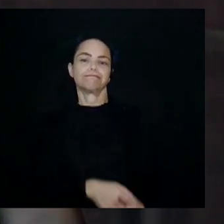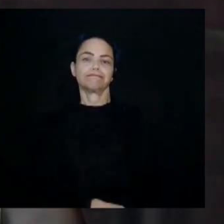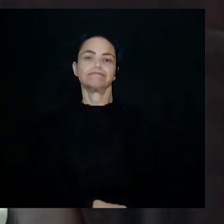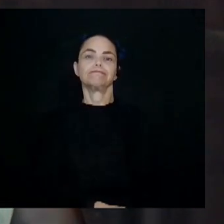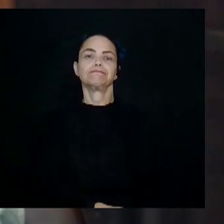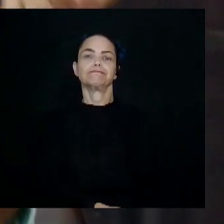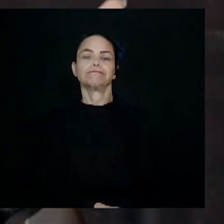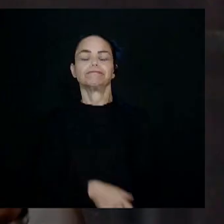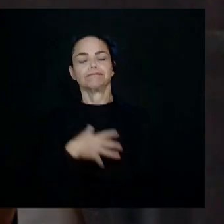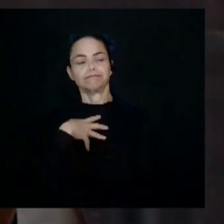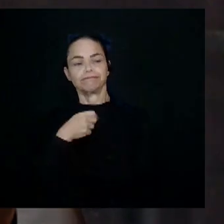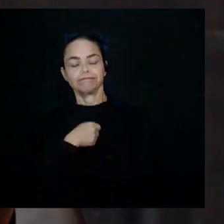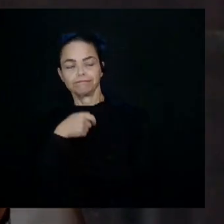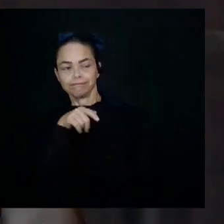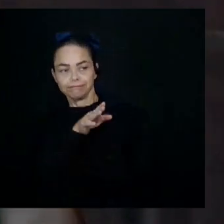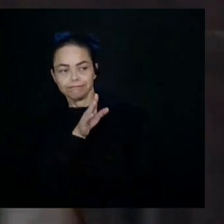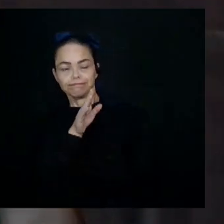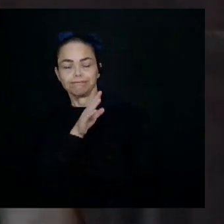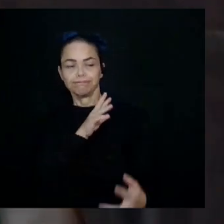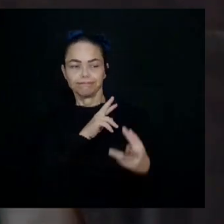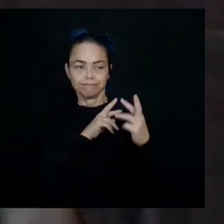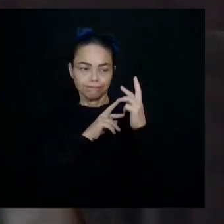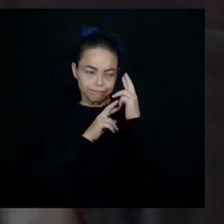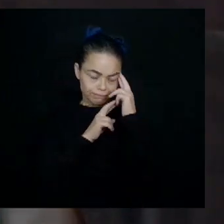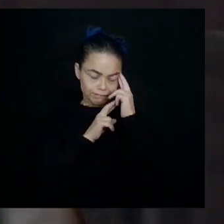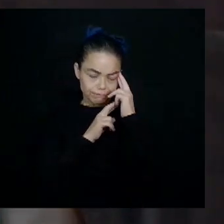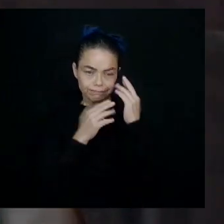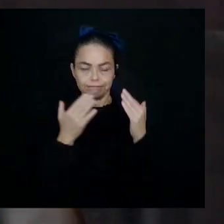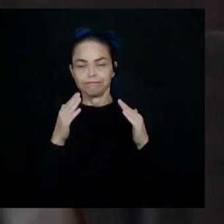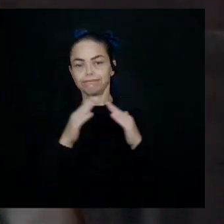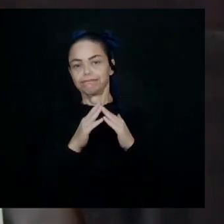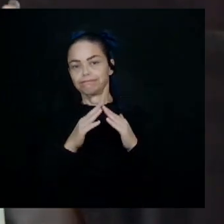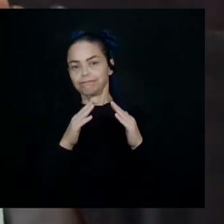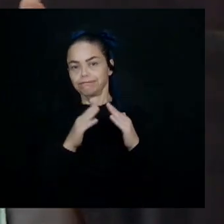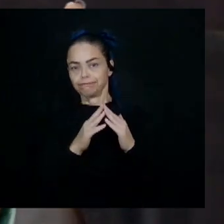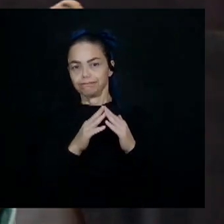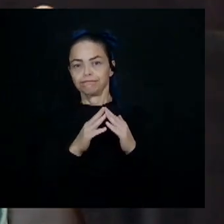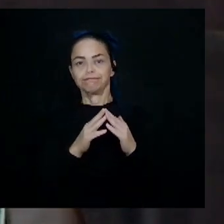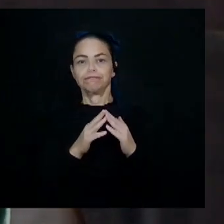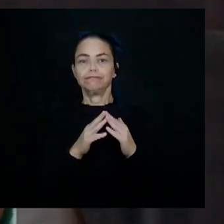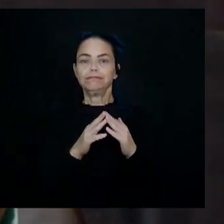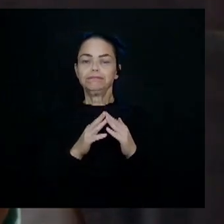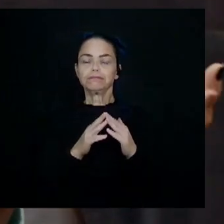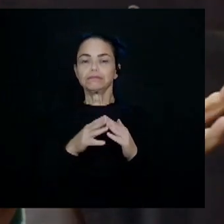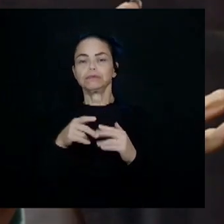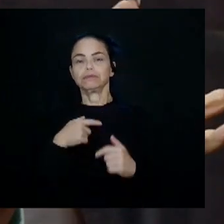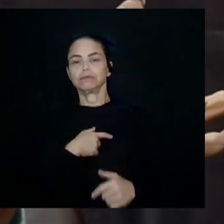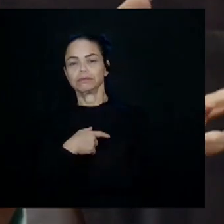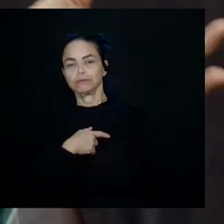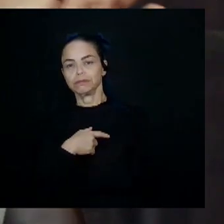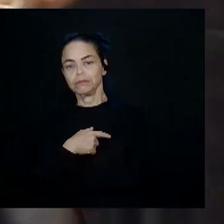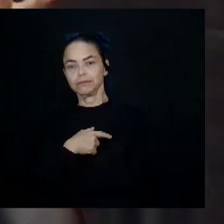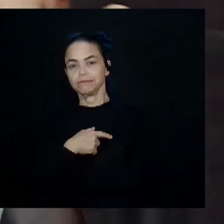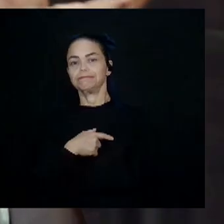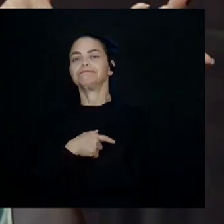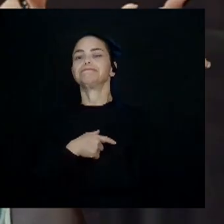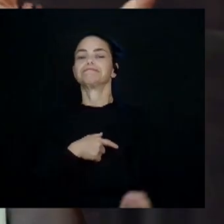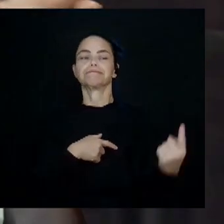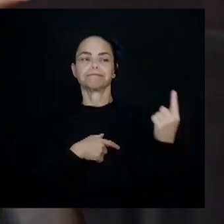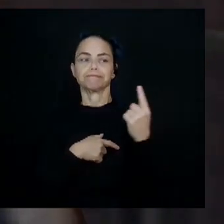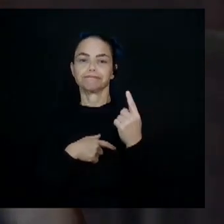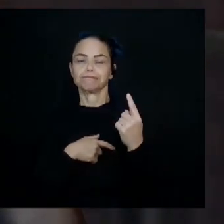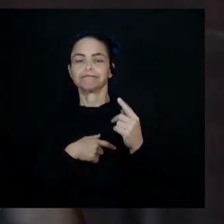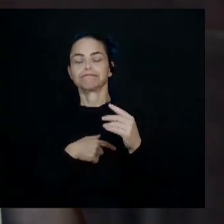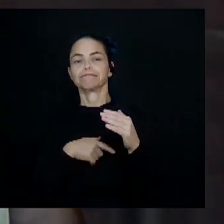está indo, se vai dormir na casa de um amiguinho, não é? Ou se está vindo alguém para dormir, que às